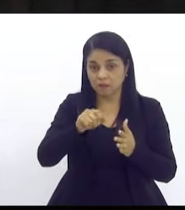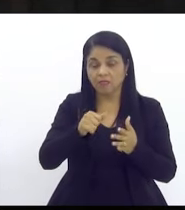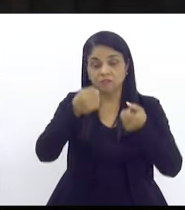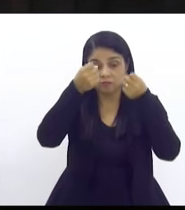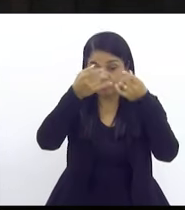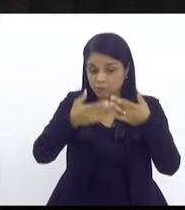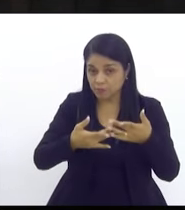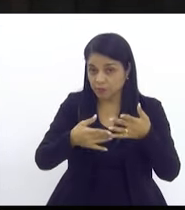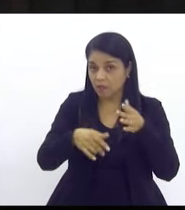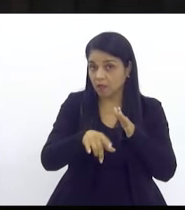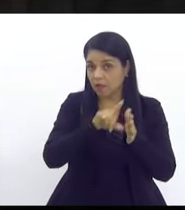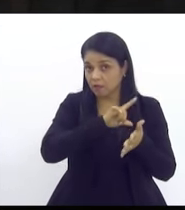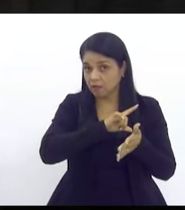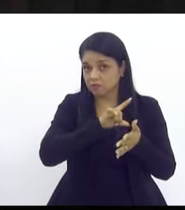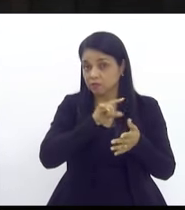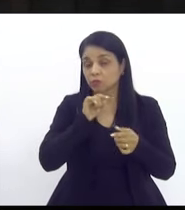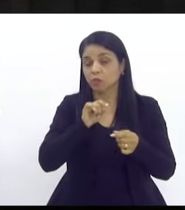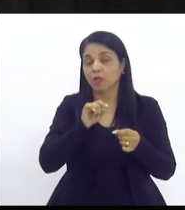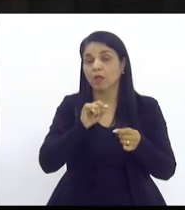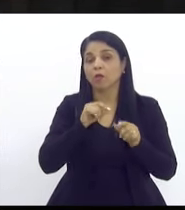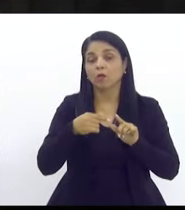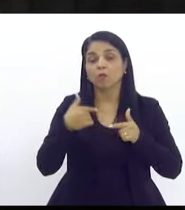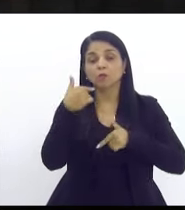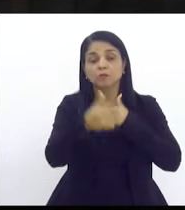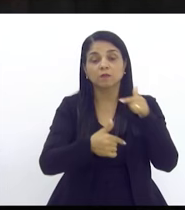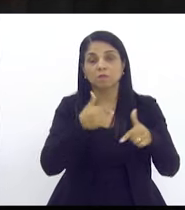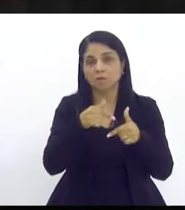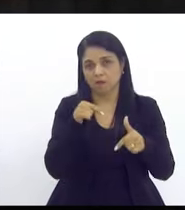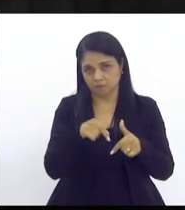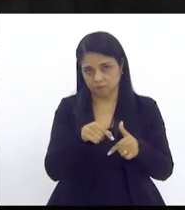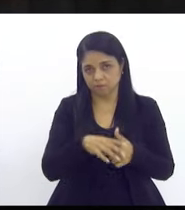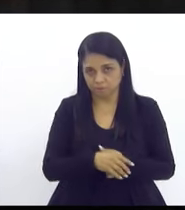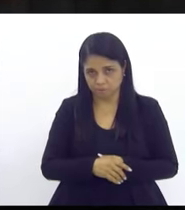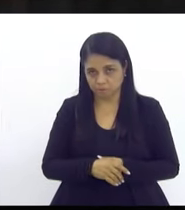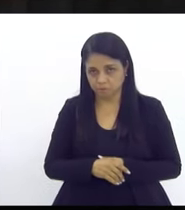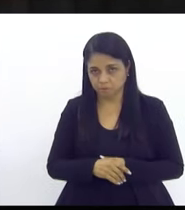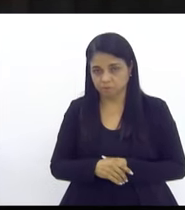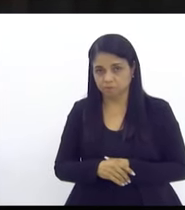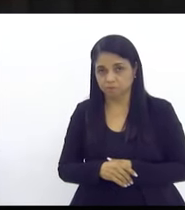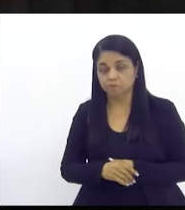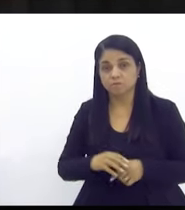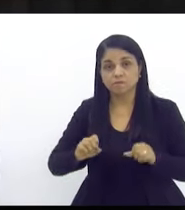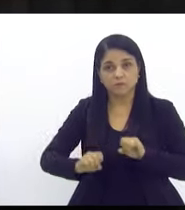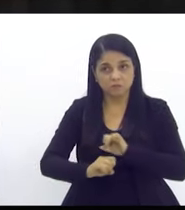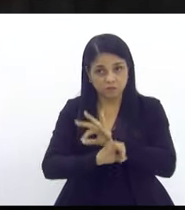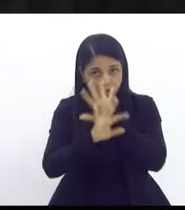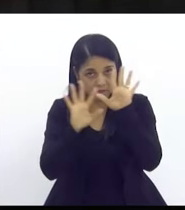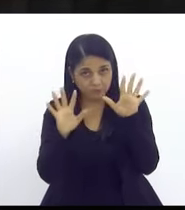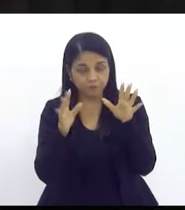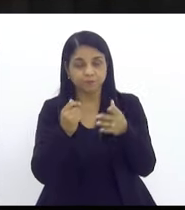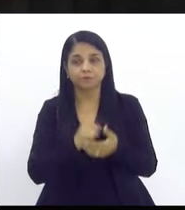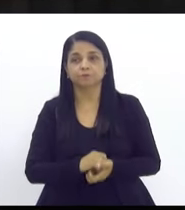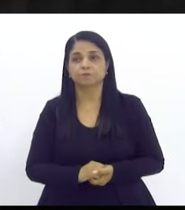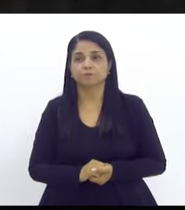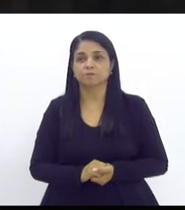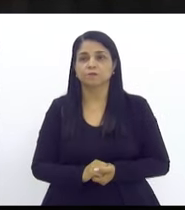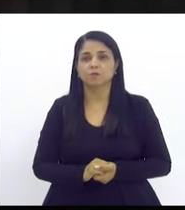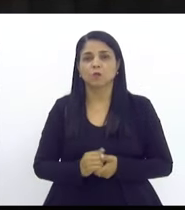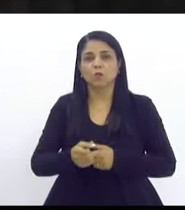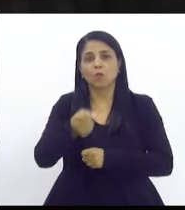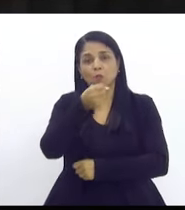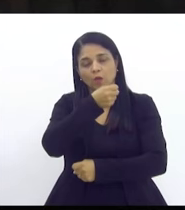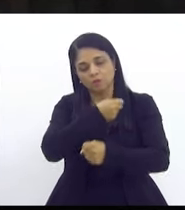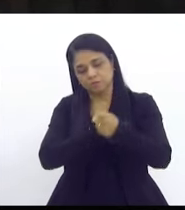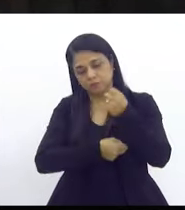explicite a contraprestação do serviço. Então, esclarecendo. No ano